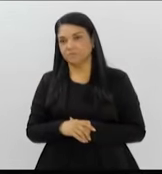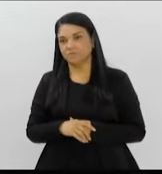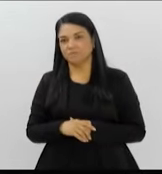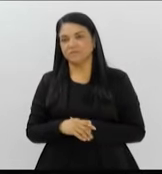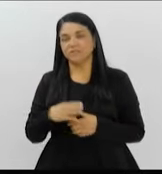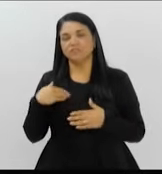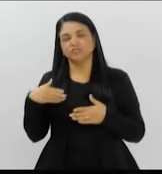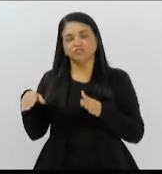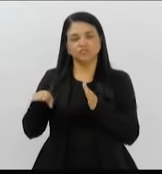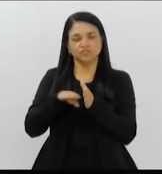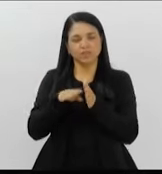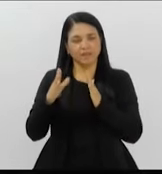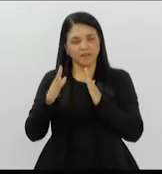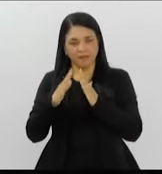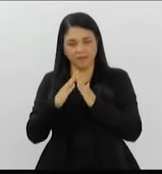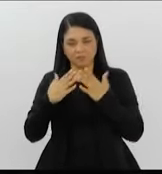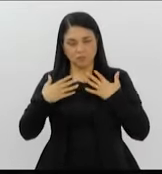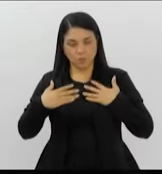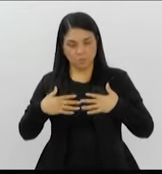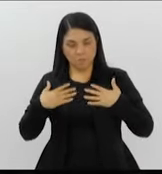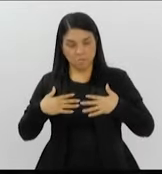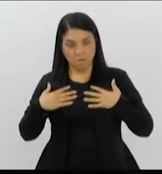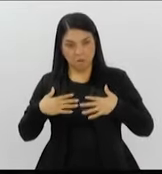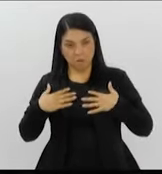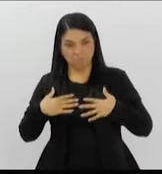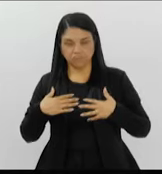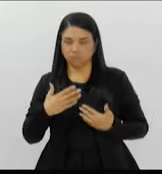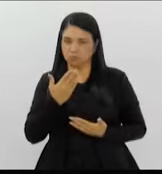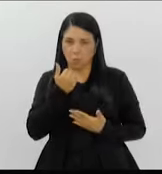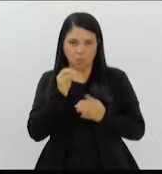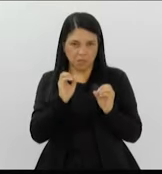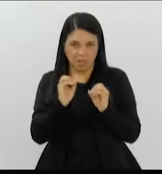casa, tomei banho e jantar, não vou, porque almocei às 18 e 15.